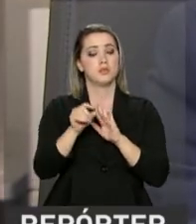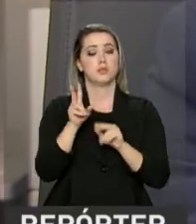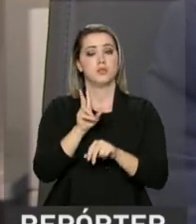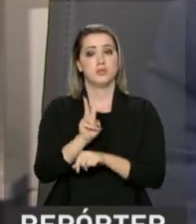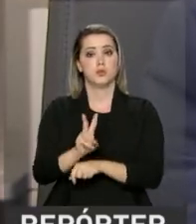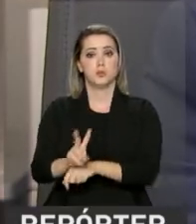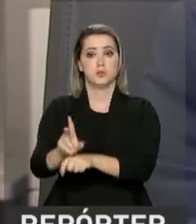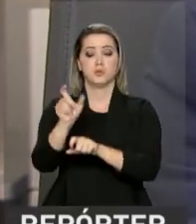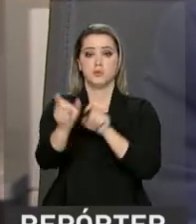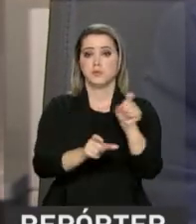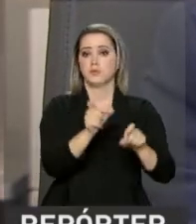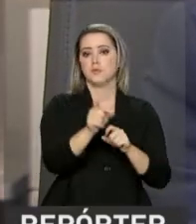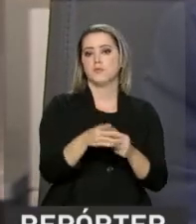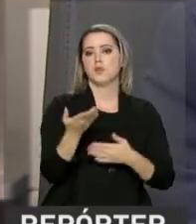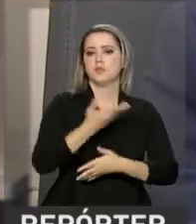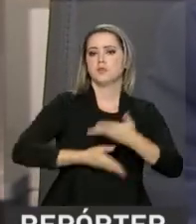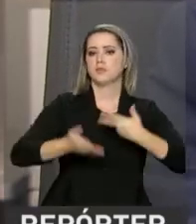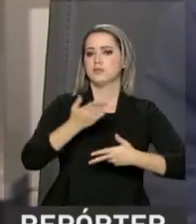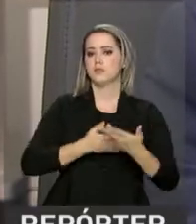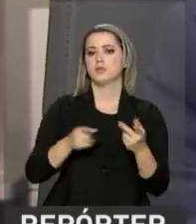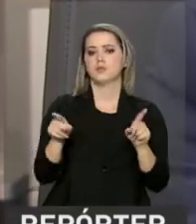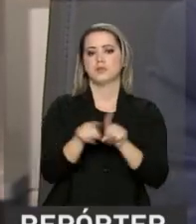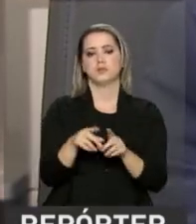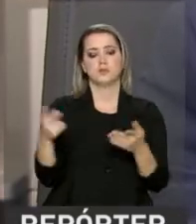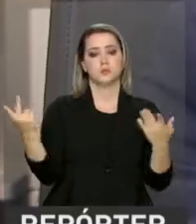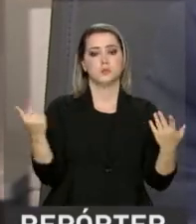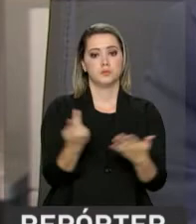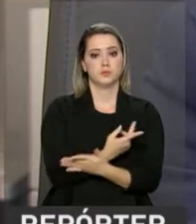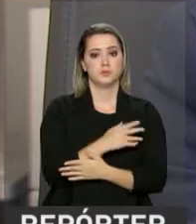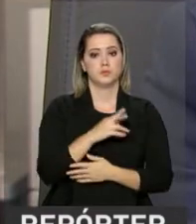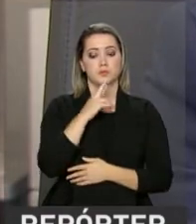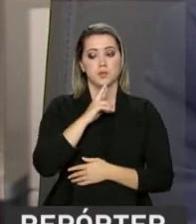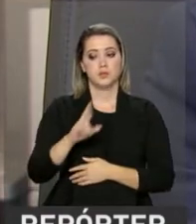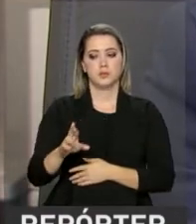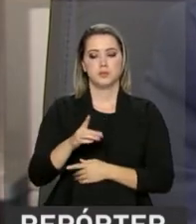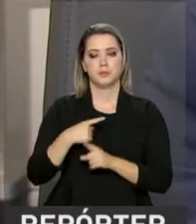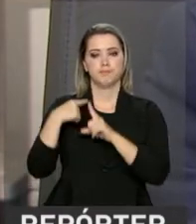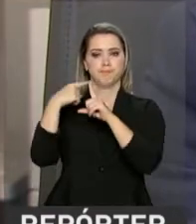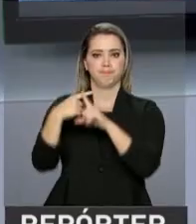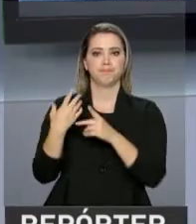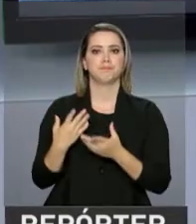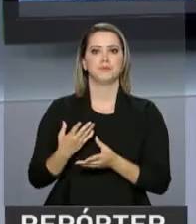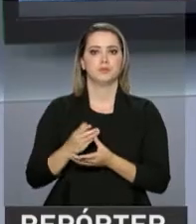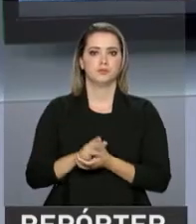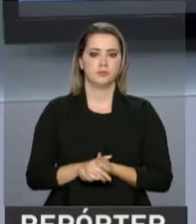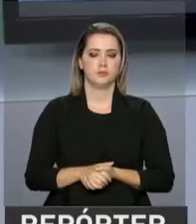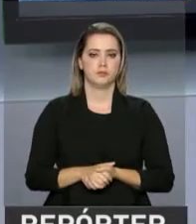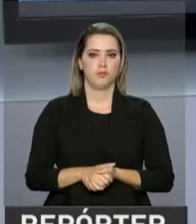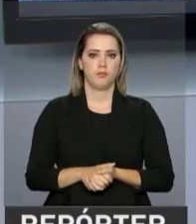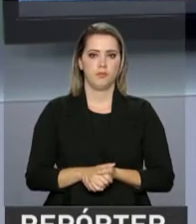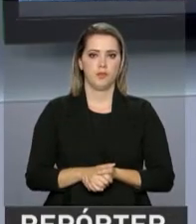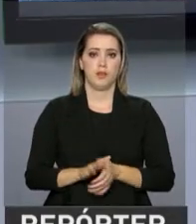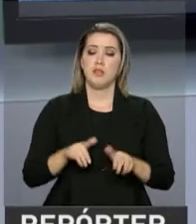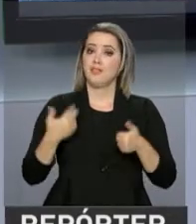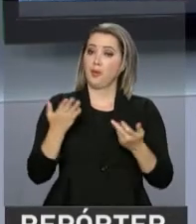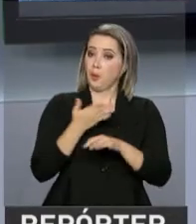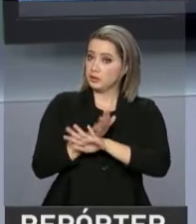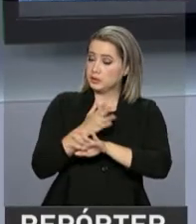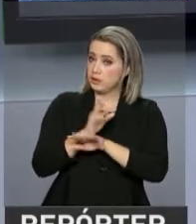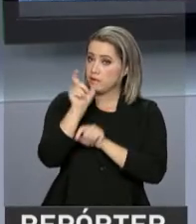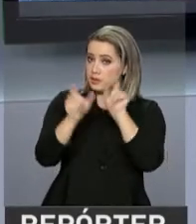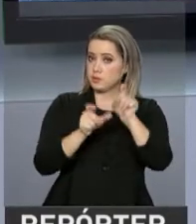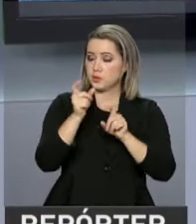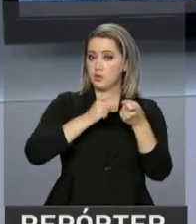para que essas relações contratuais possam de fato gerar os resultados são esperados delas e para capacitar os gestores